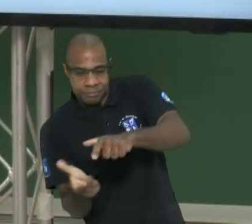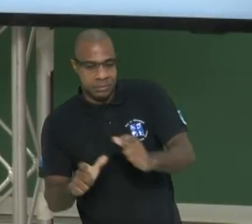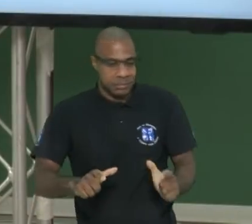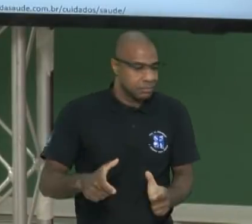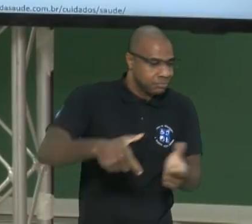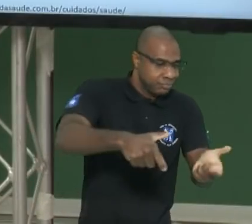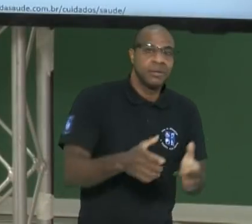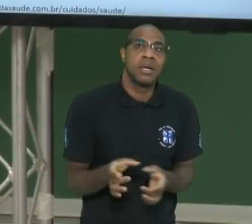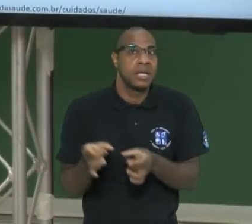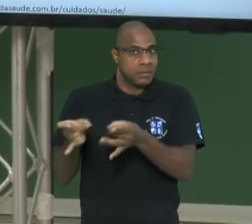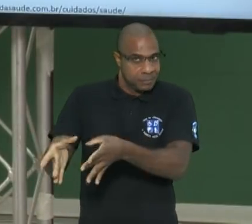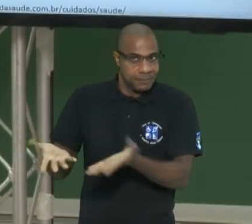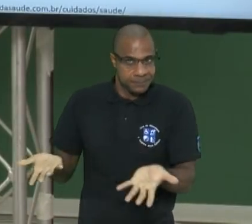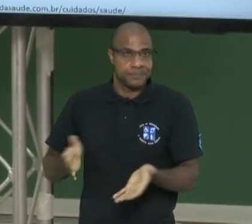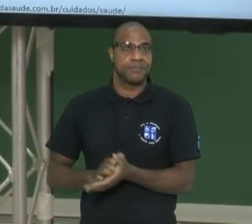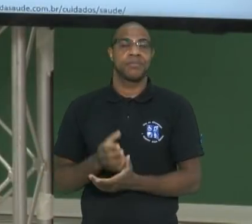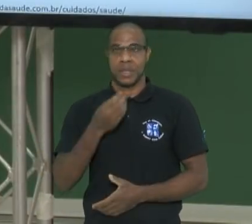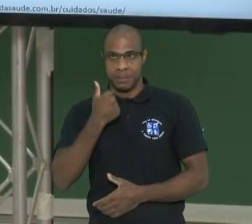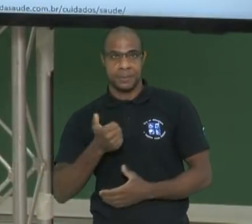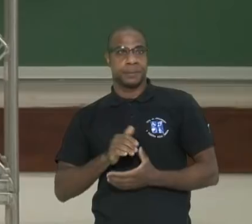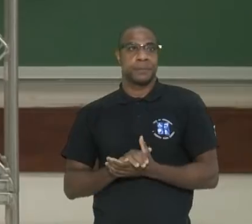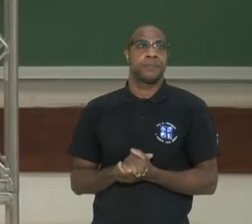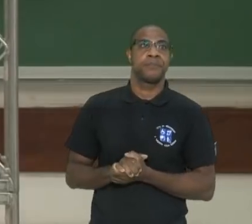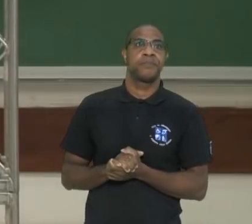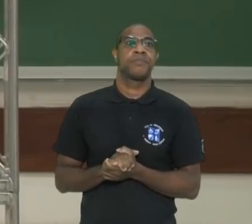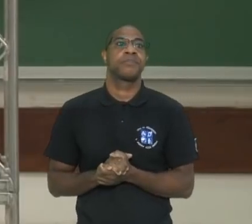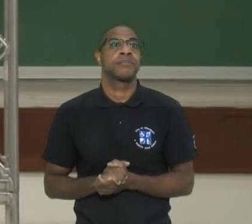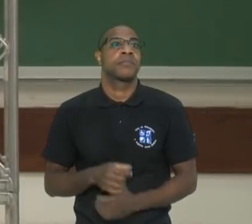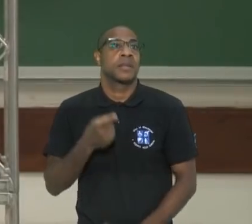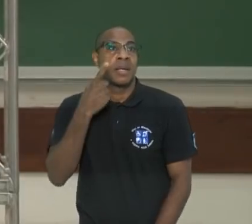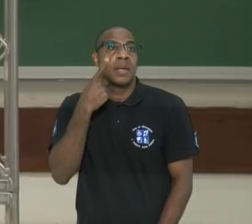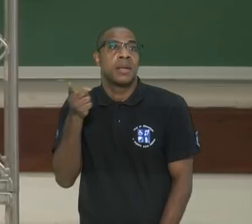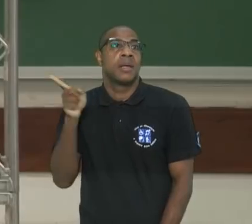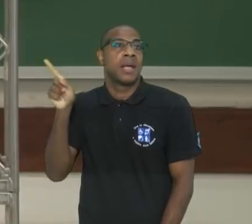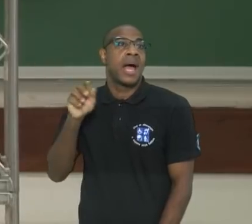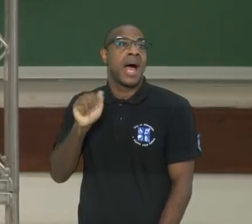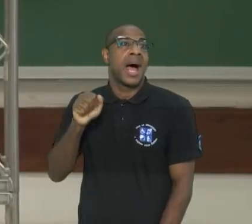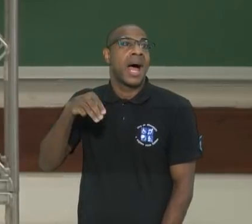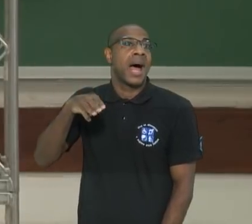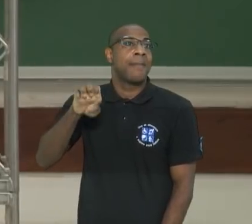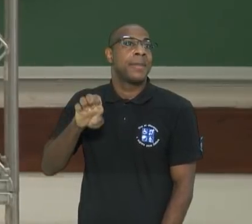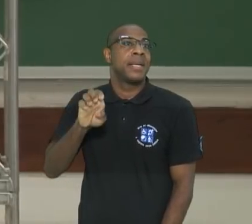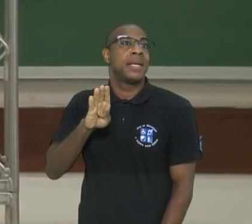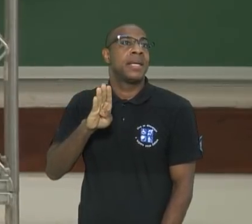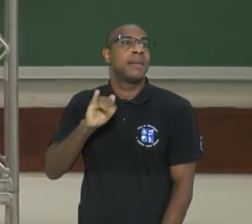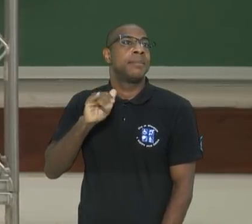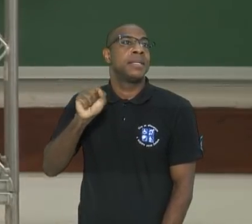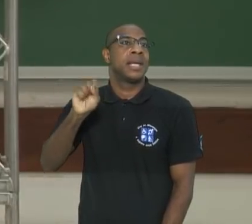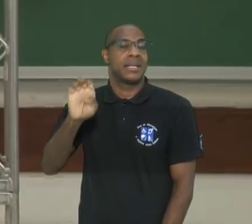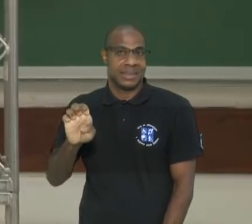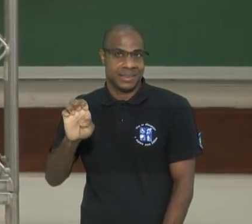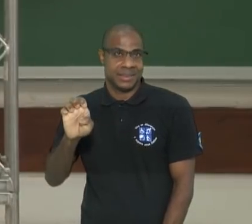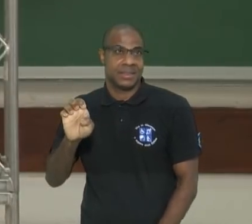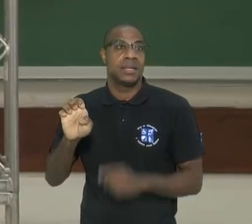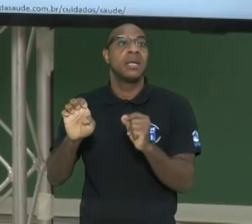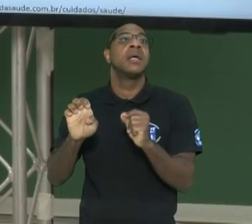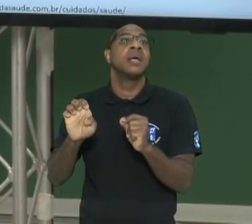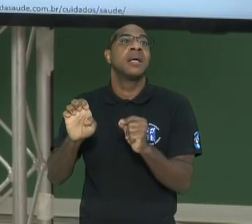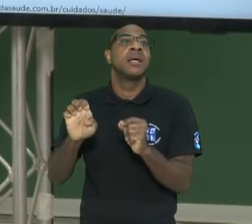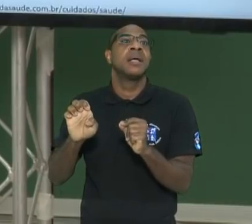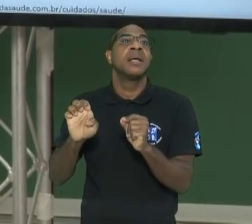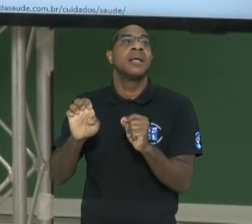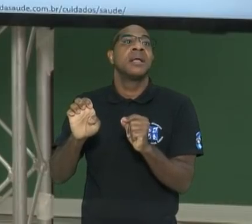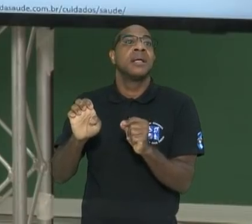reproduzir. Muito bem, vamos falar agora da amebíase. A amebíase é causada pelo protozoário